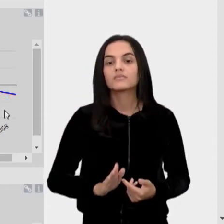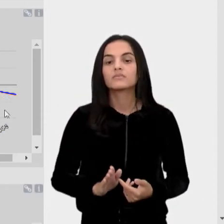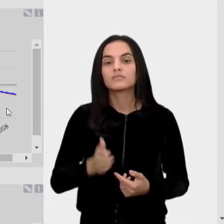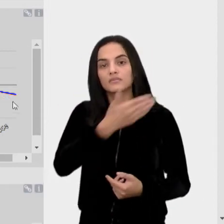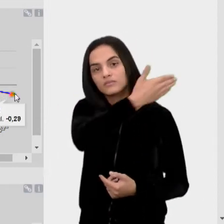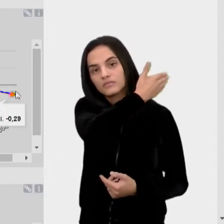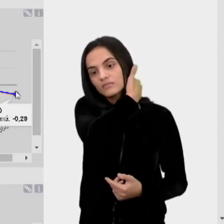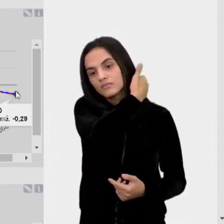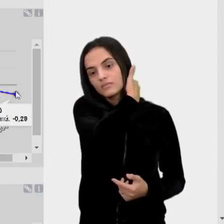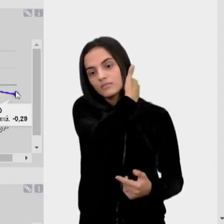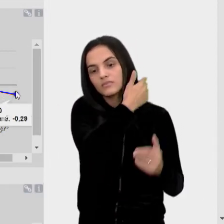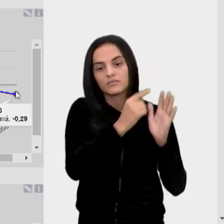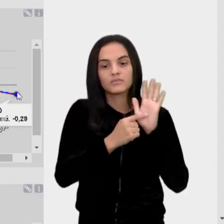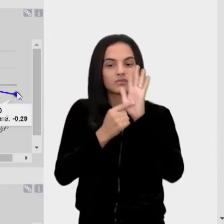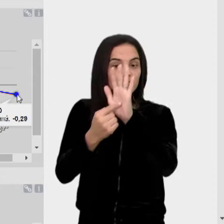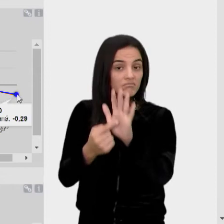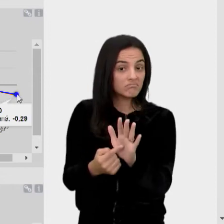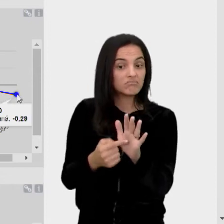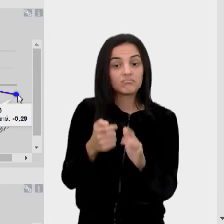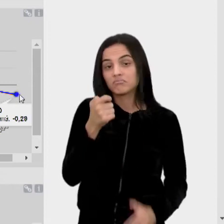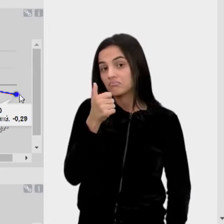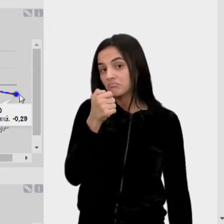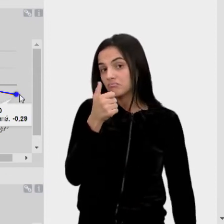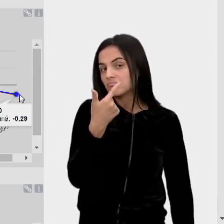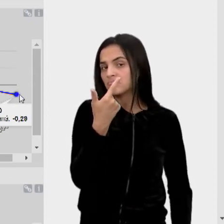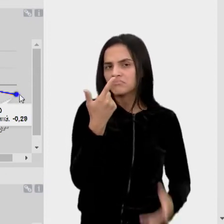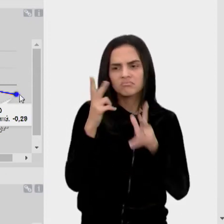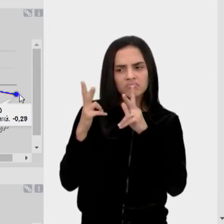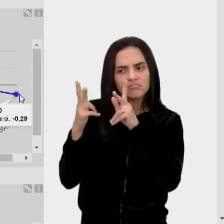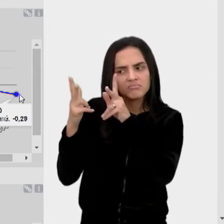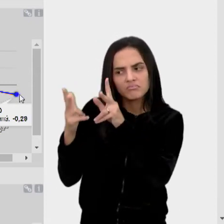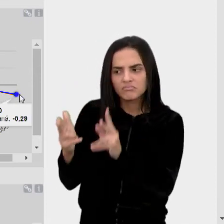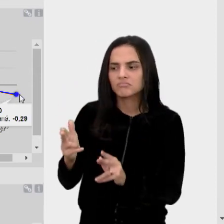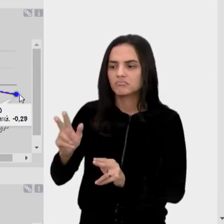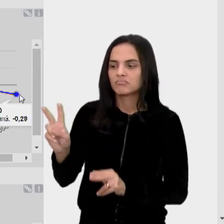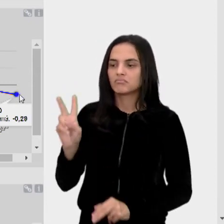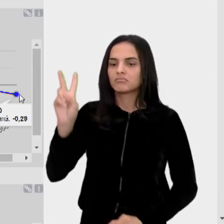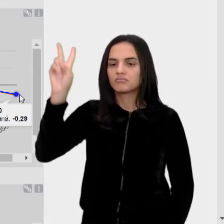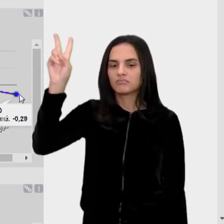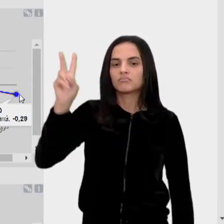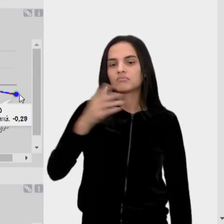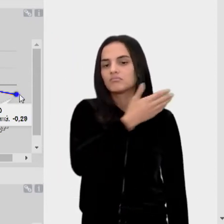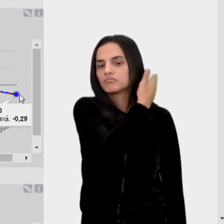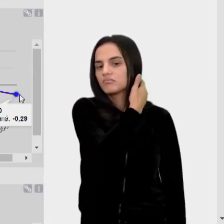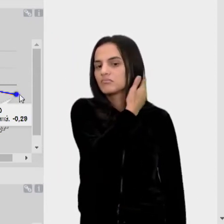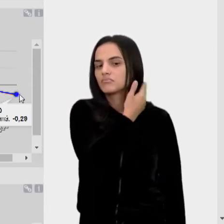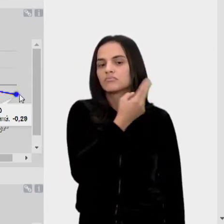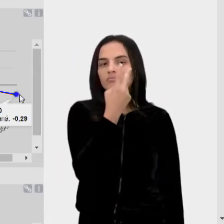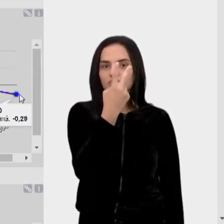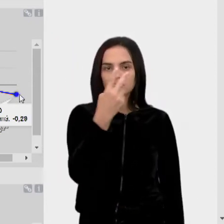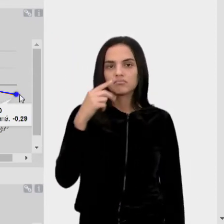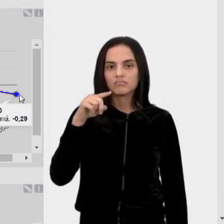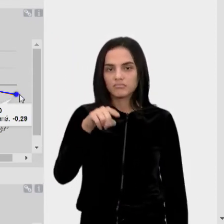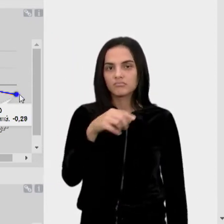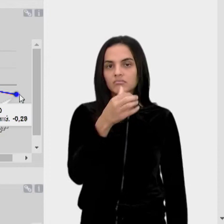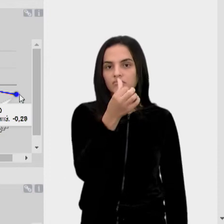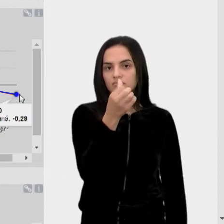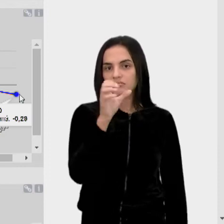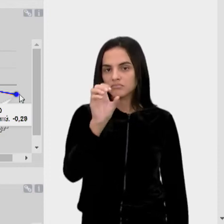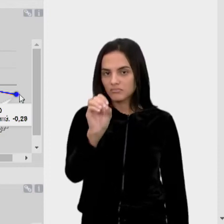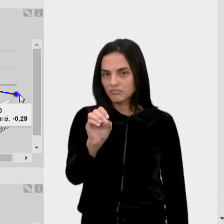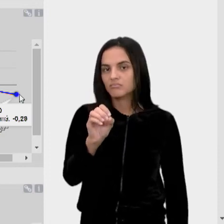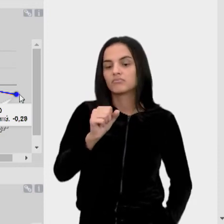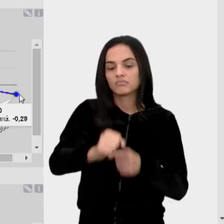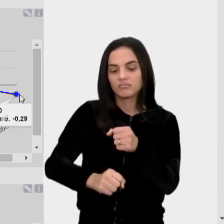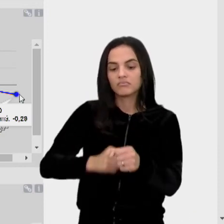Paraná, então aí, ó, praticamente idênticos aí os valores. Ó, o Paraná 2060, né, no ano